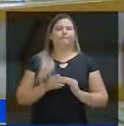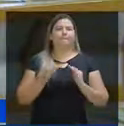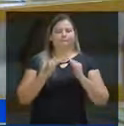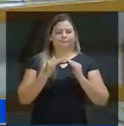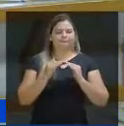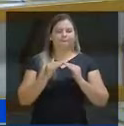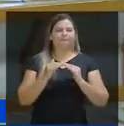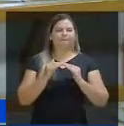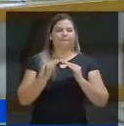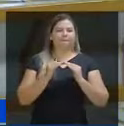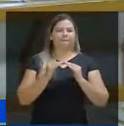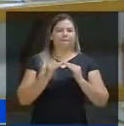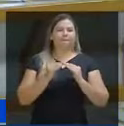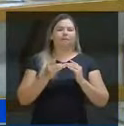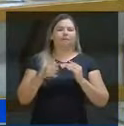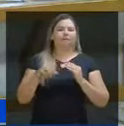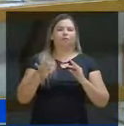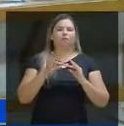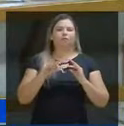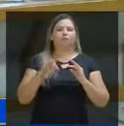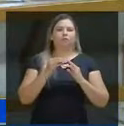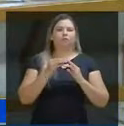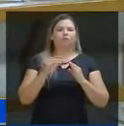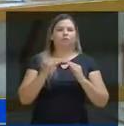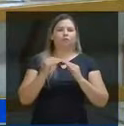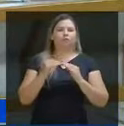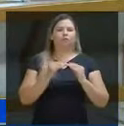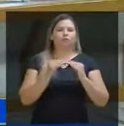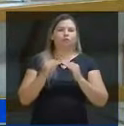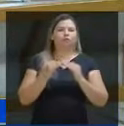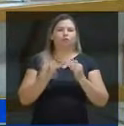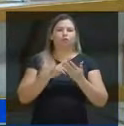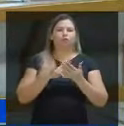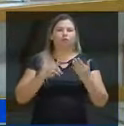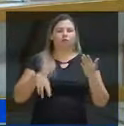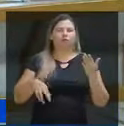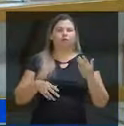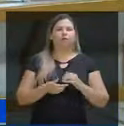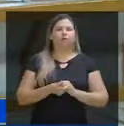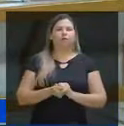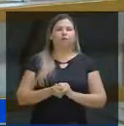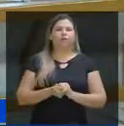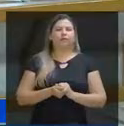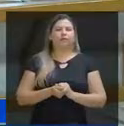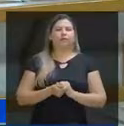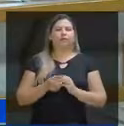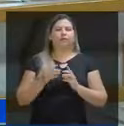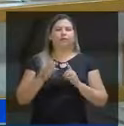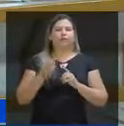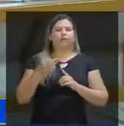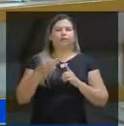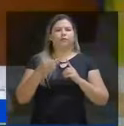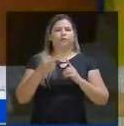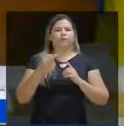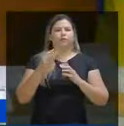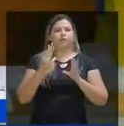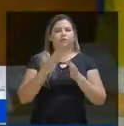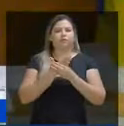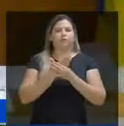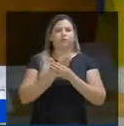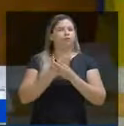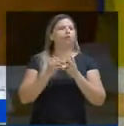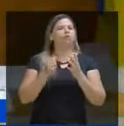Luiz Normand Souza. Também acompanho. Luísa Paola Santos. Com o relator, presidente. Também acompanho. O Tribunal Regional Eleitoral do Amapá,